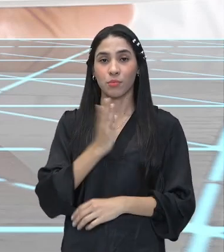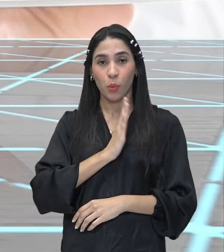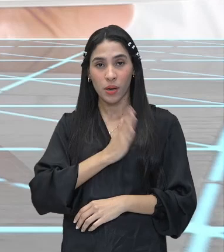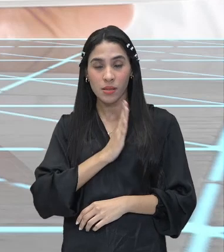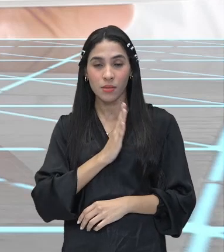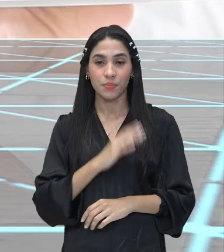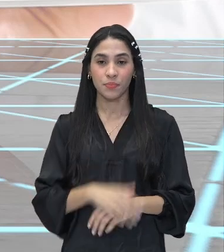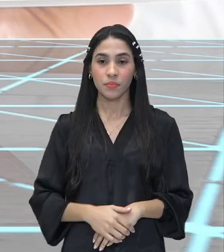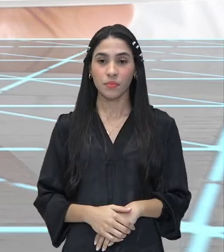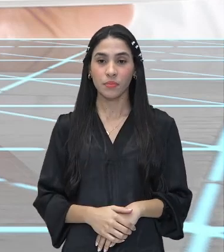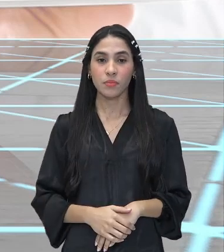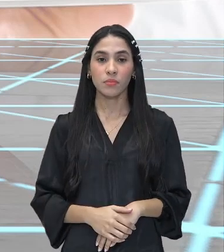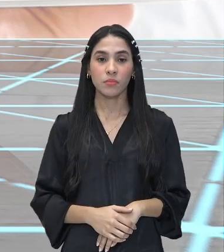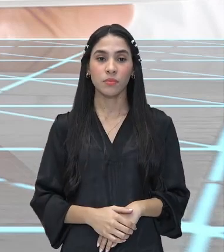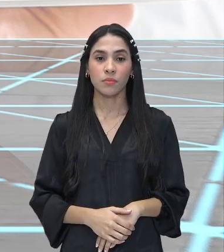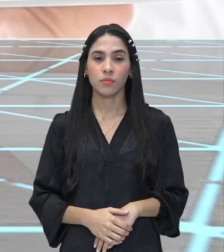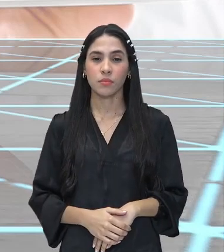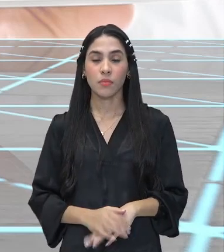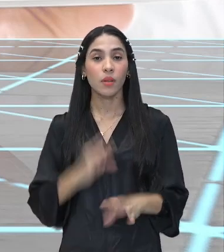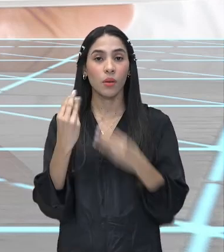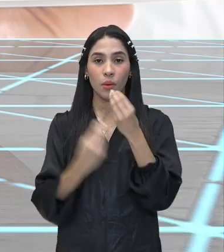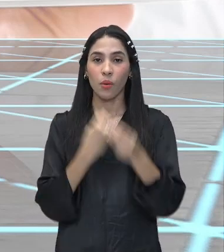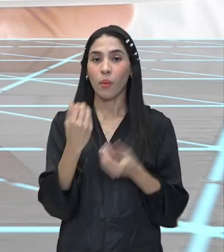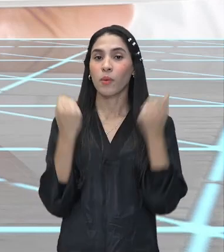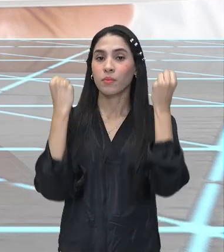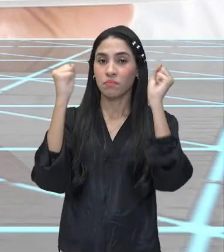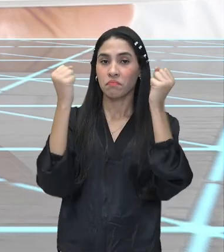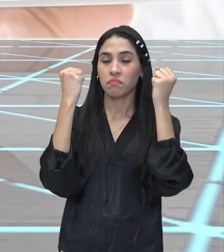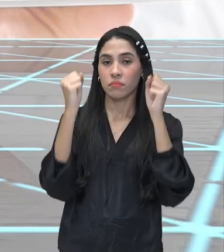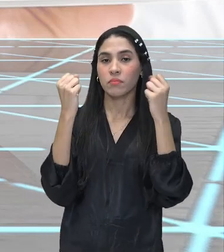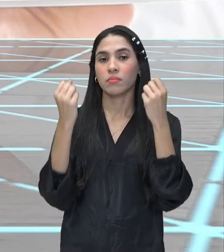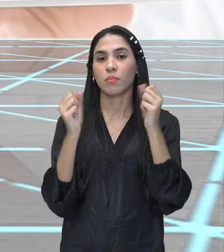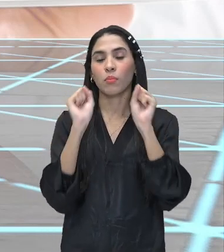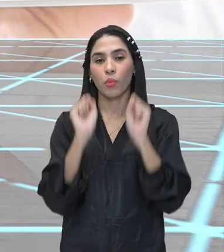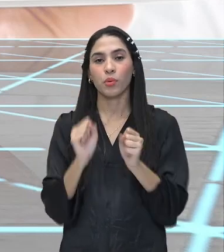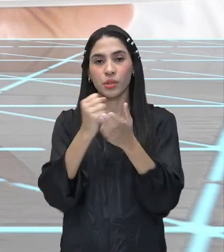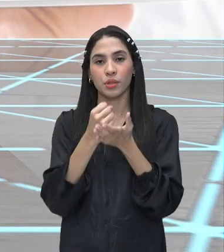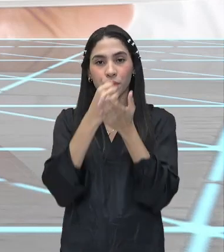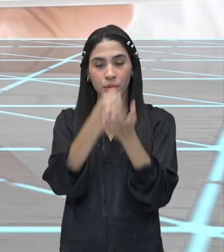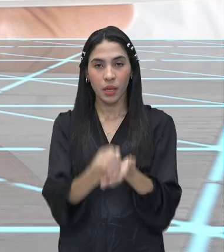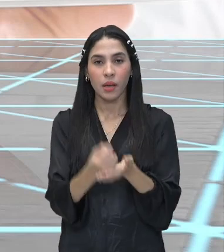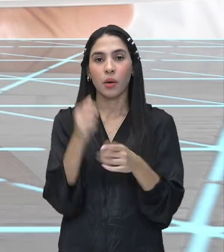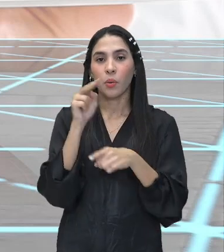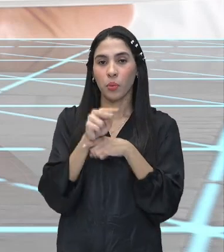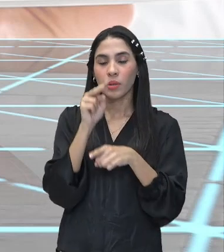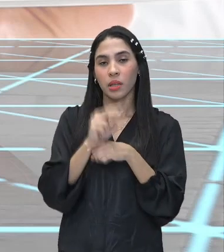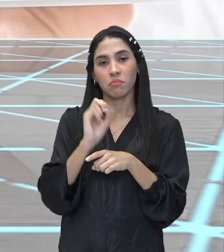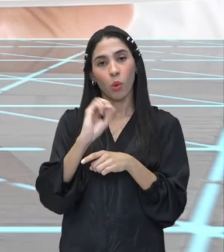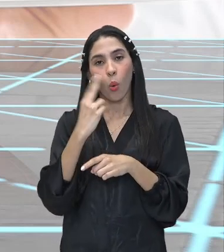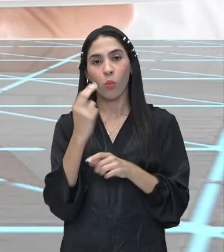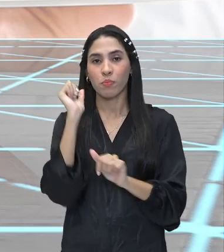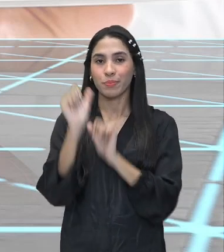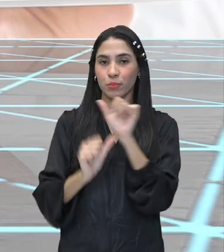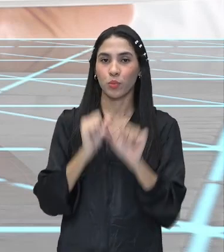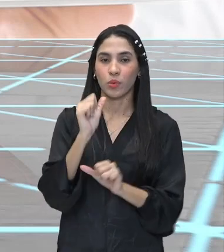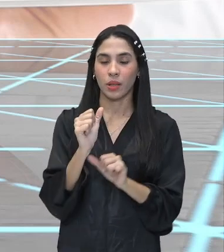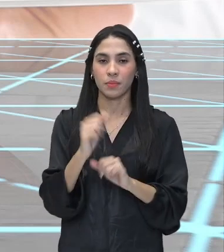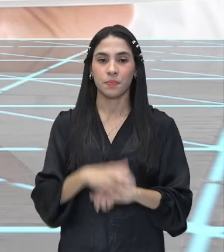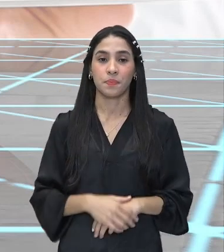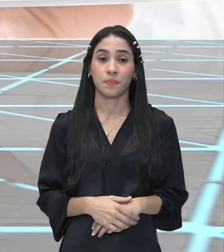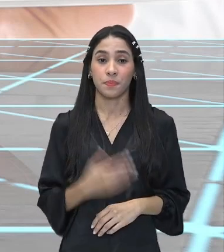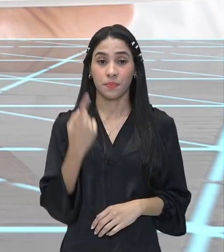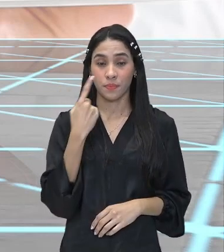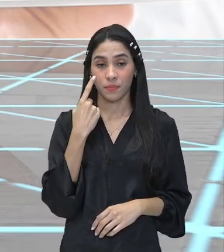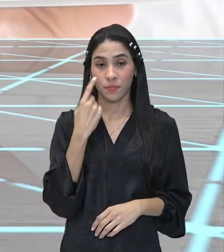coração. E como é que a atividade física vai atuar, né, para prevenir ou reverter essa situação? Vamos ver